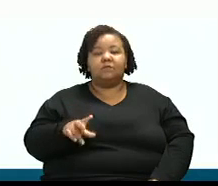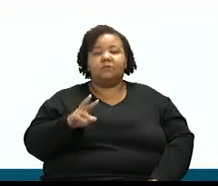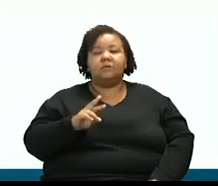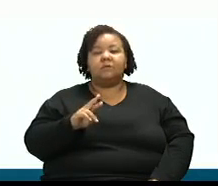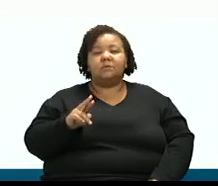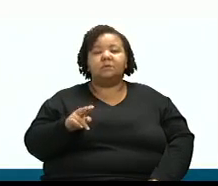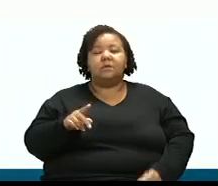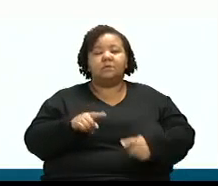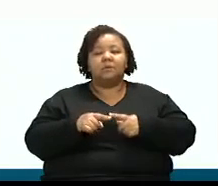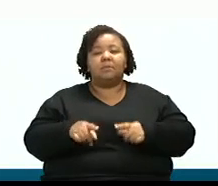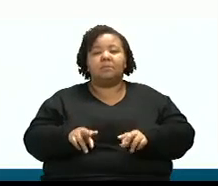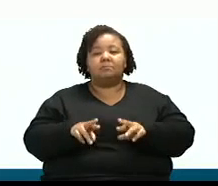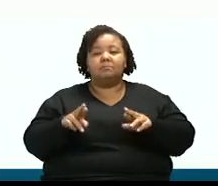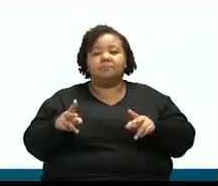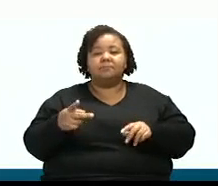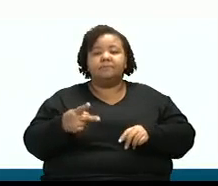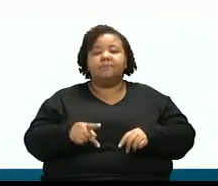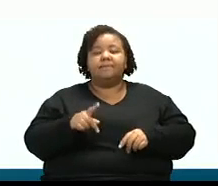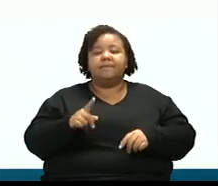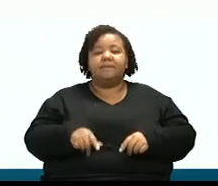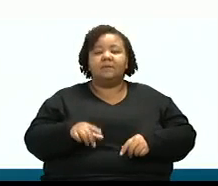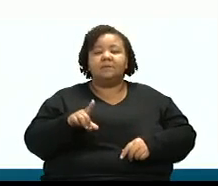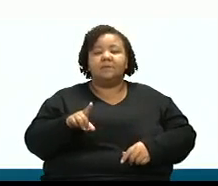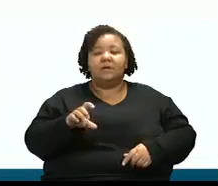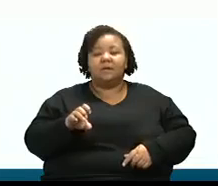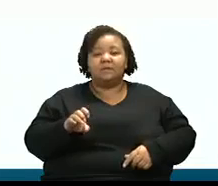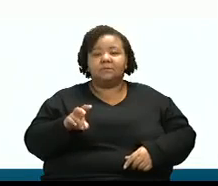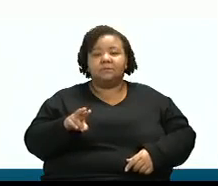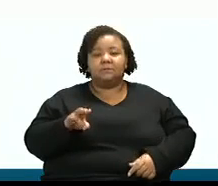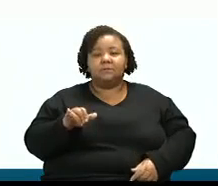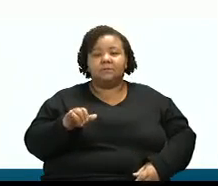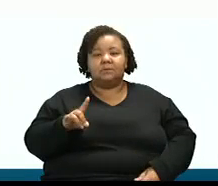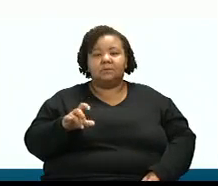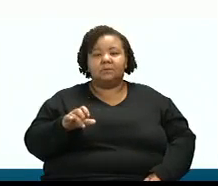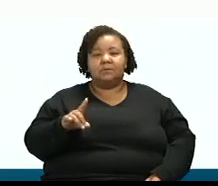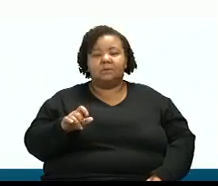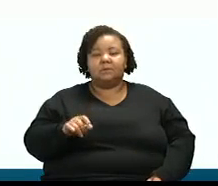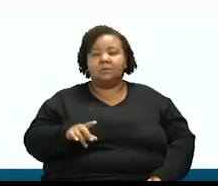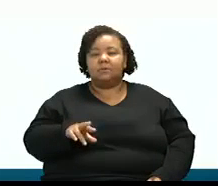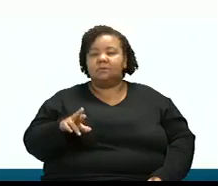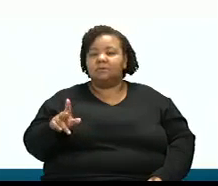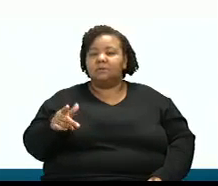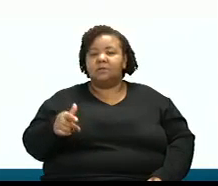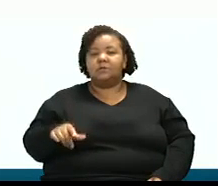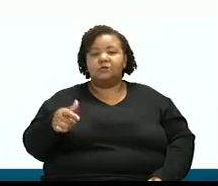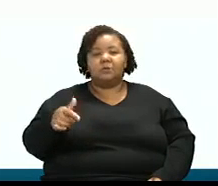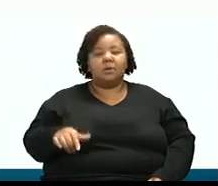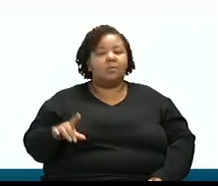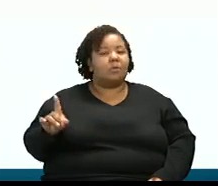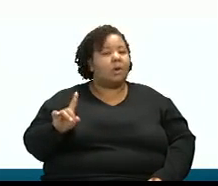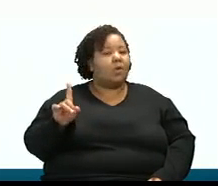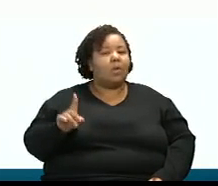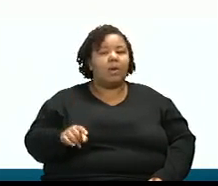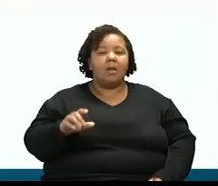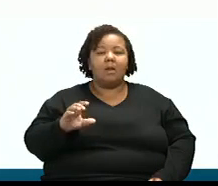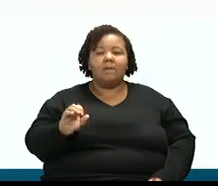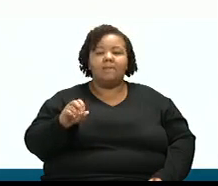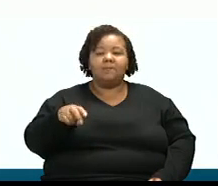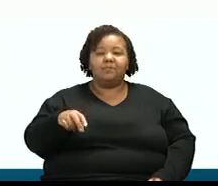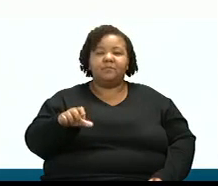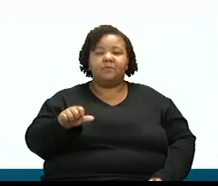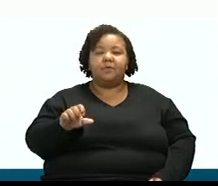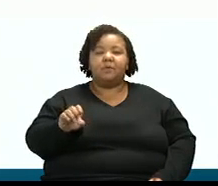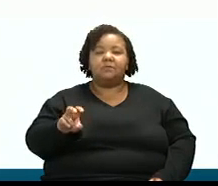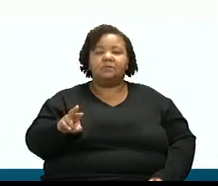o contrário. Se as derivadas são diferentes, o campo não é conservativo. Agora, se eu tenho